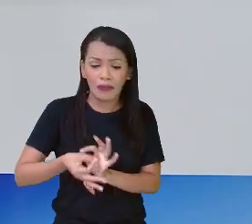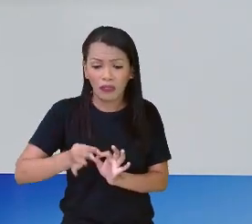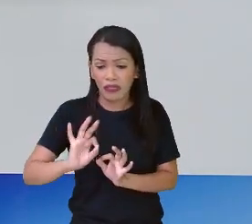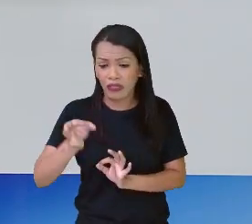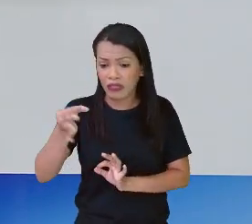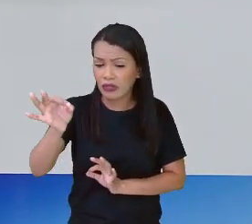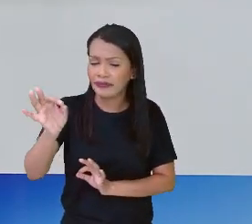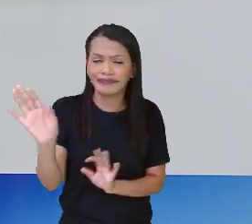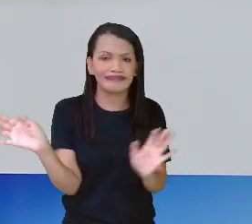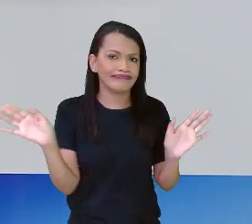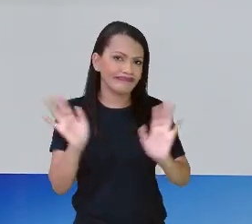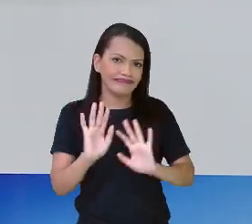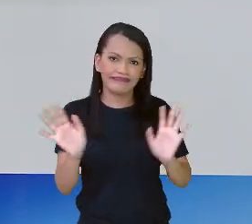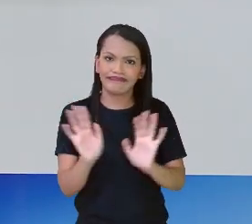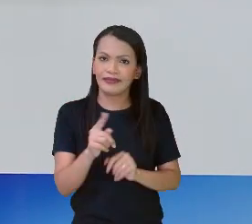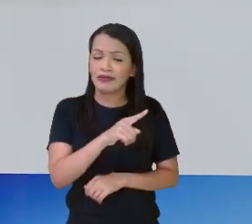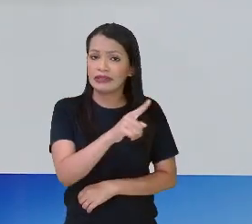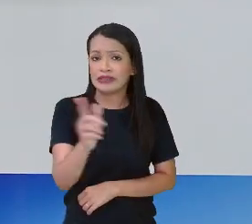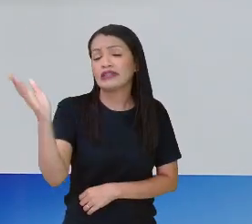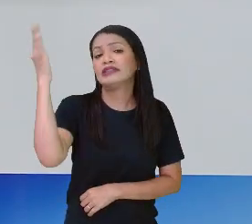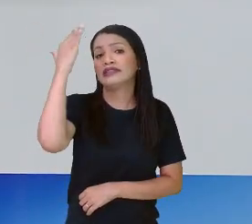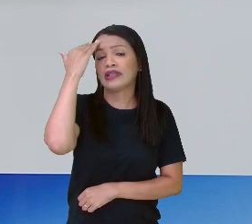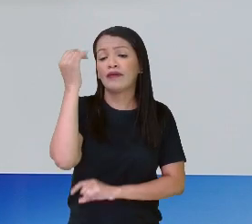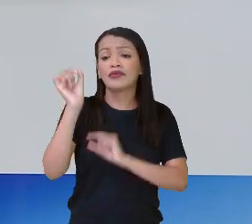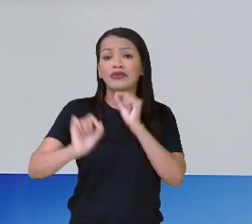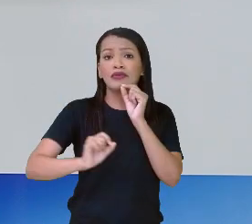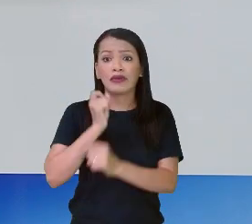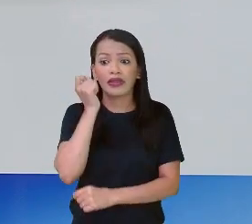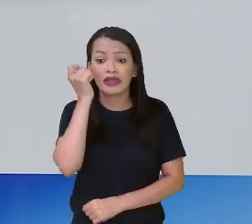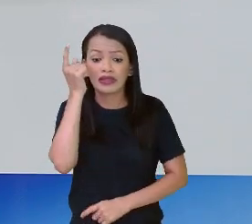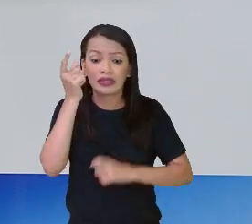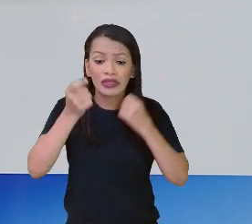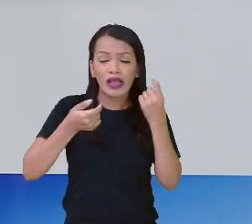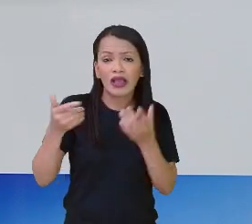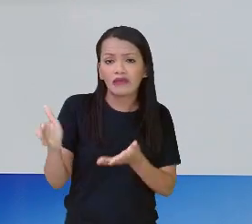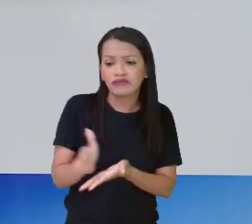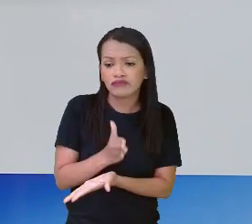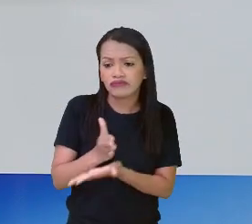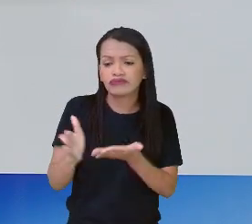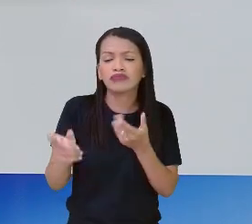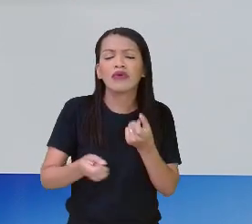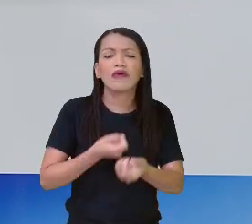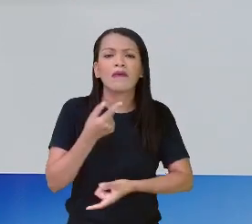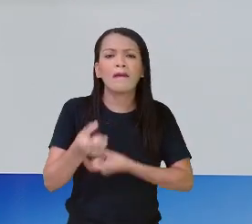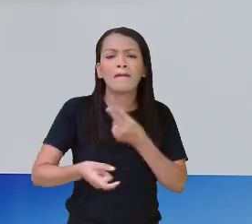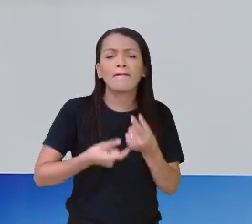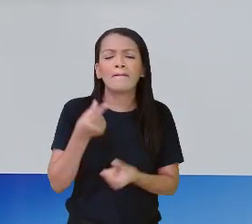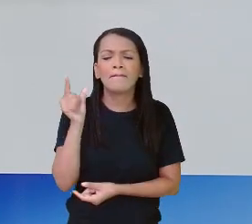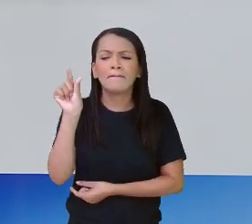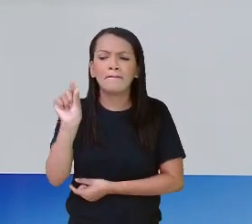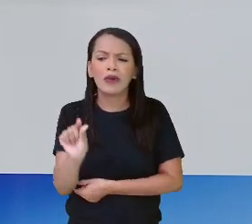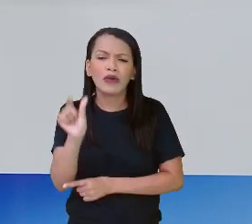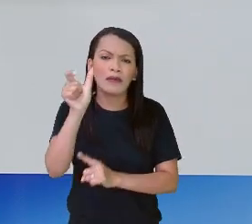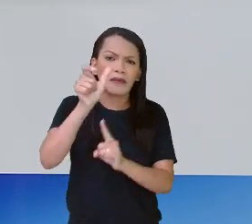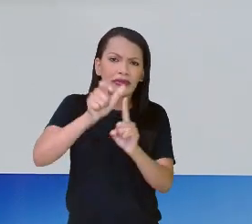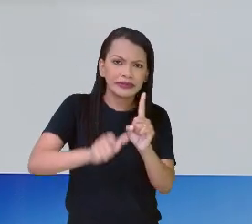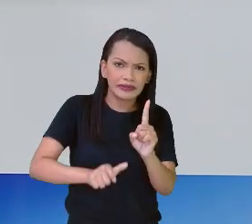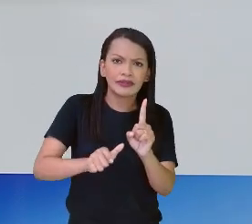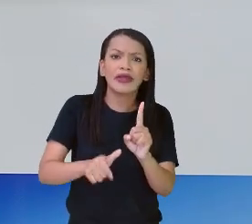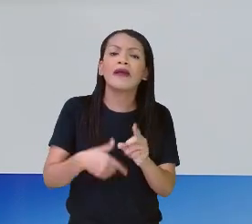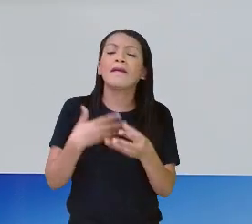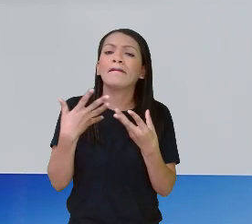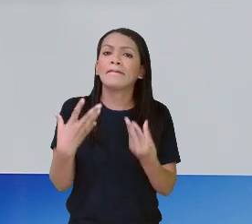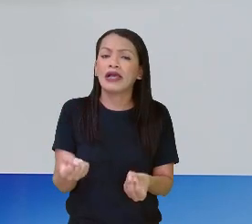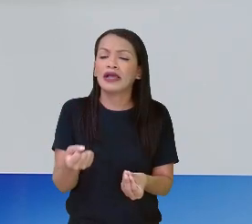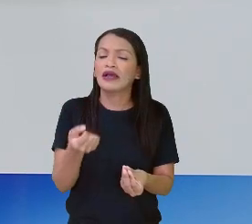longo. Para isso, você sabe que vai ter que criar poucas personagens. Por quê? Quanto mais personagens tiver, mais